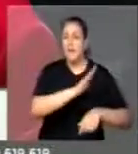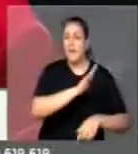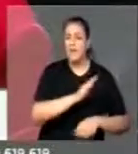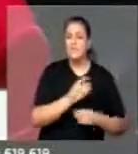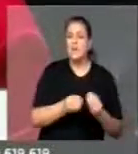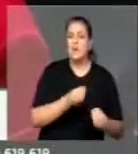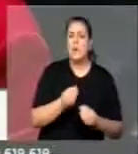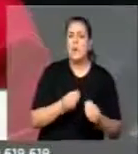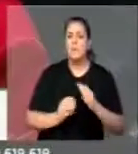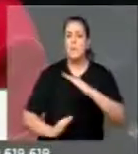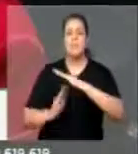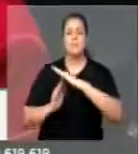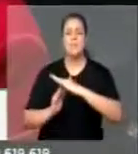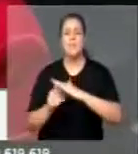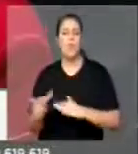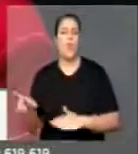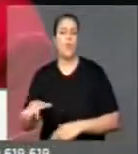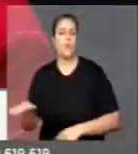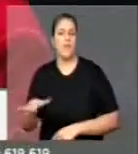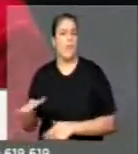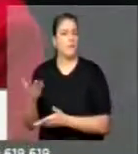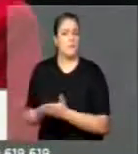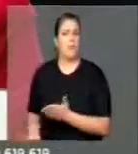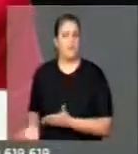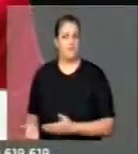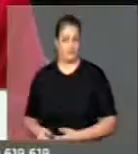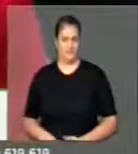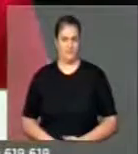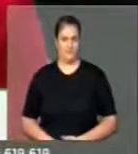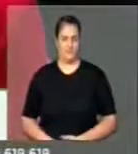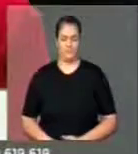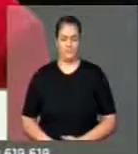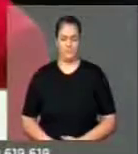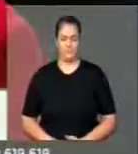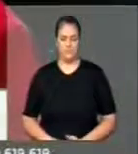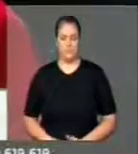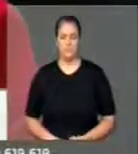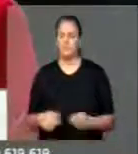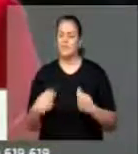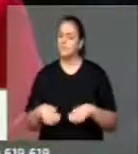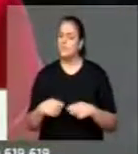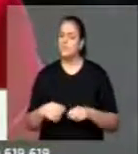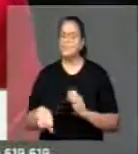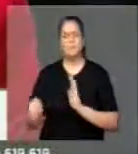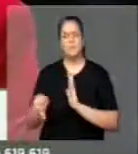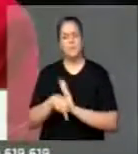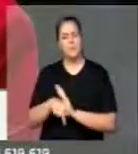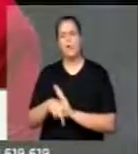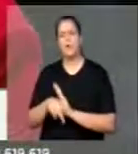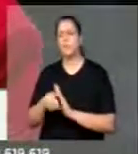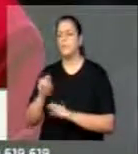que se coloque isso. Vamos deixar os estados com a liberdade e a responsabilidade que ele tem.